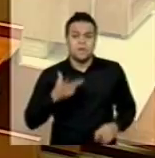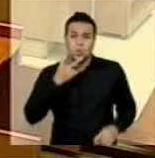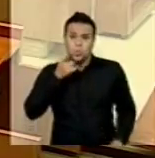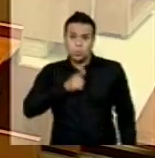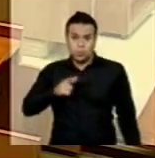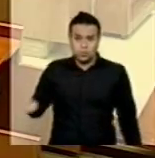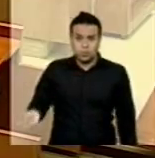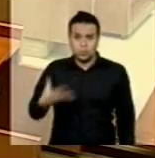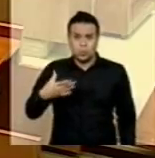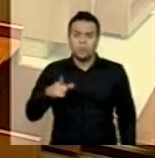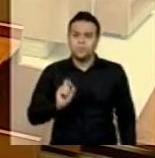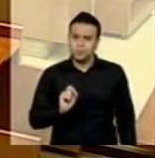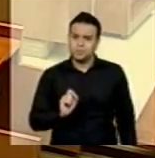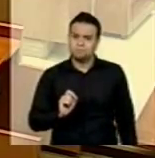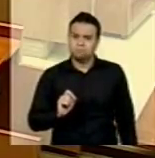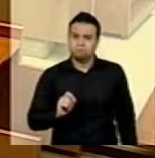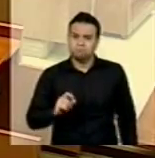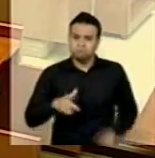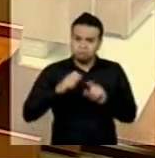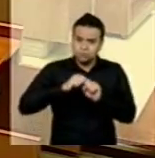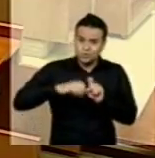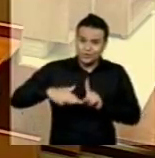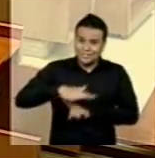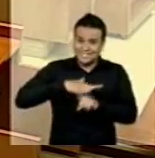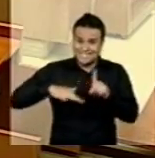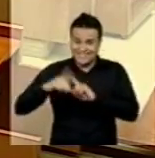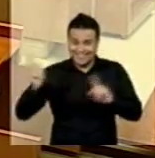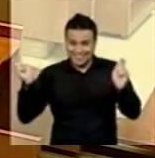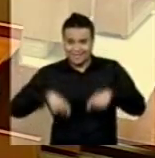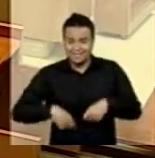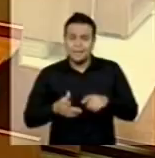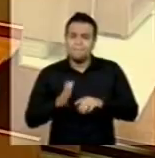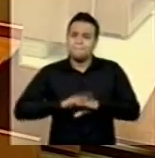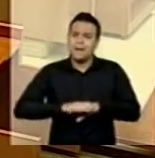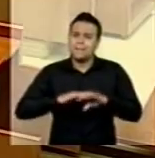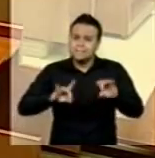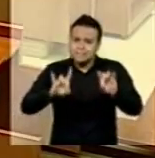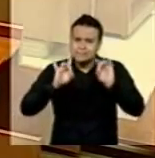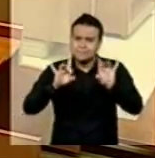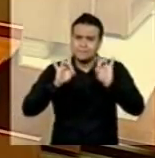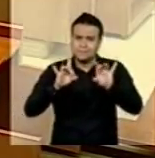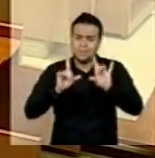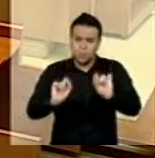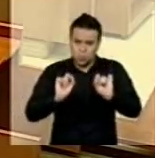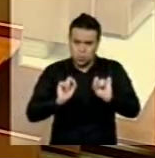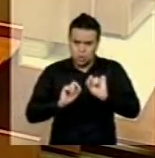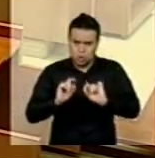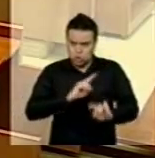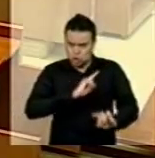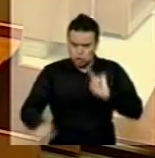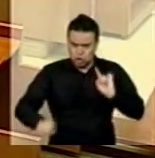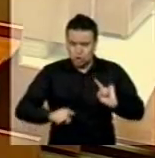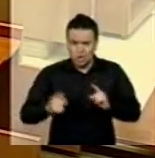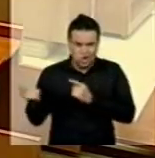patamar civilizatório para a sociedade, especialmente sob o ângulo do combate à